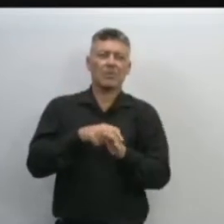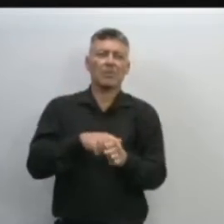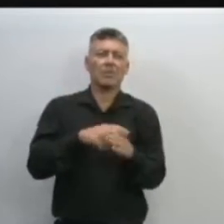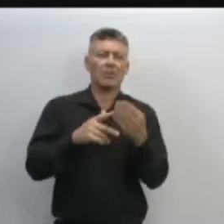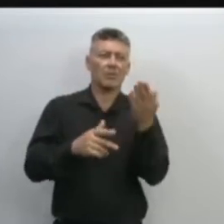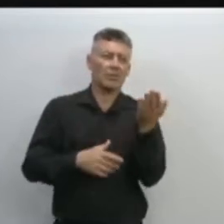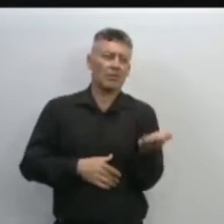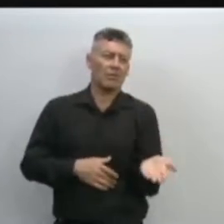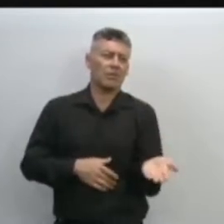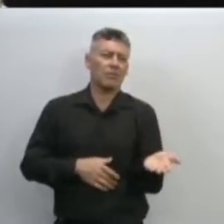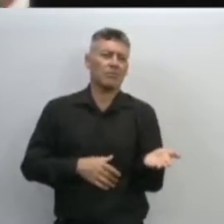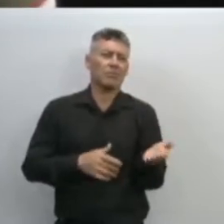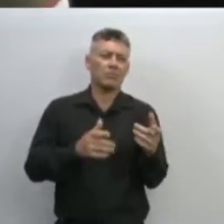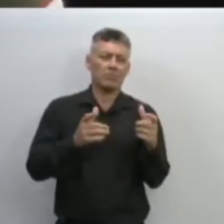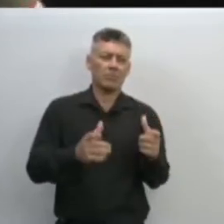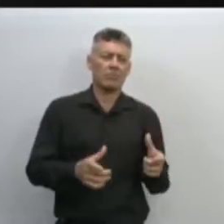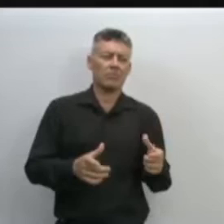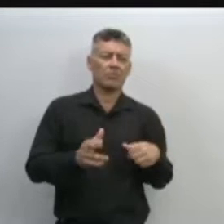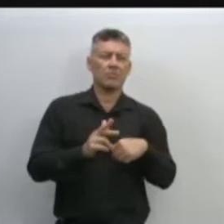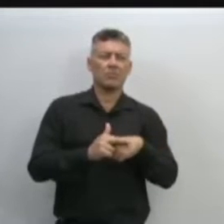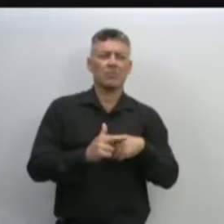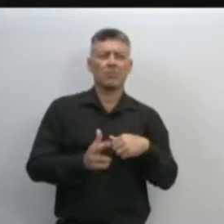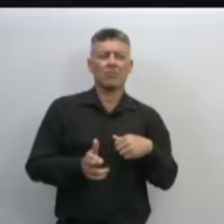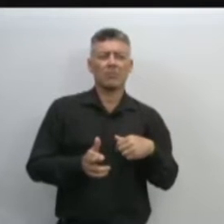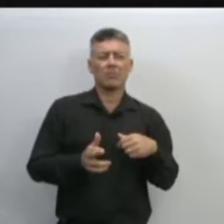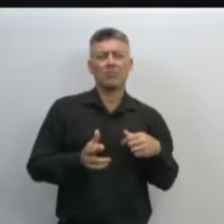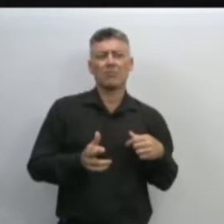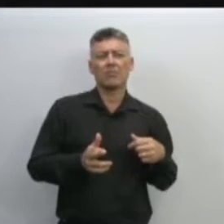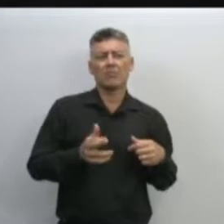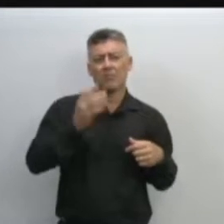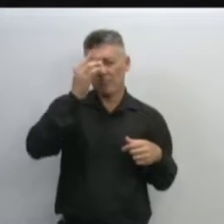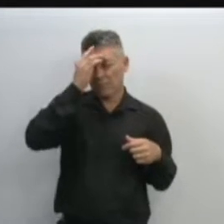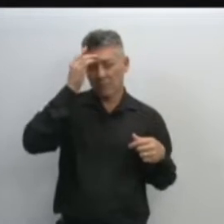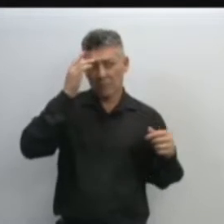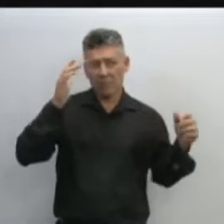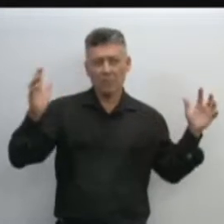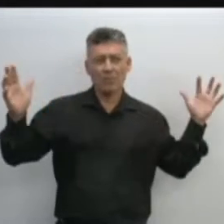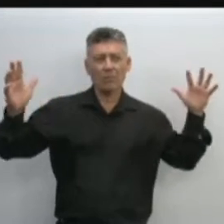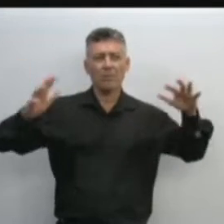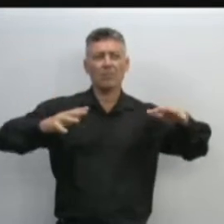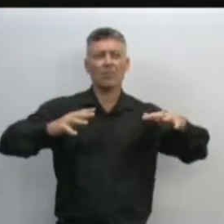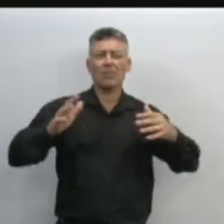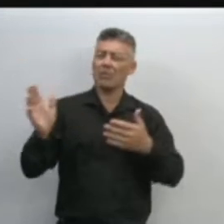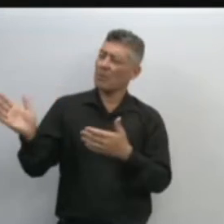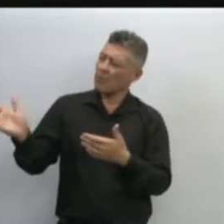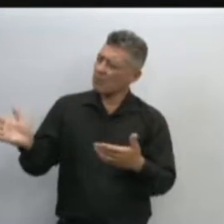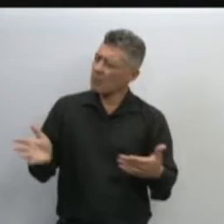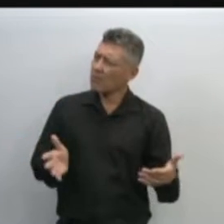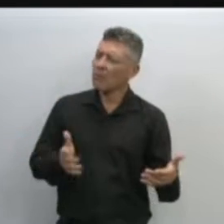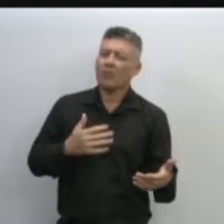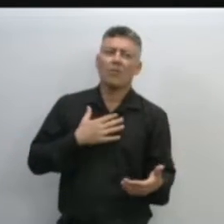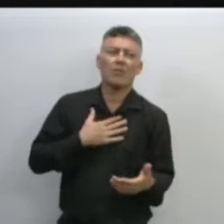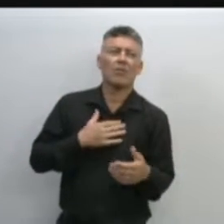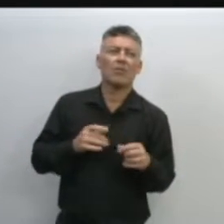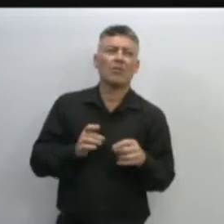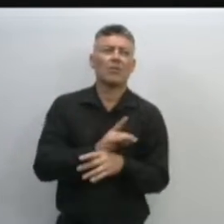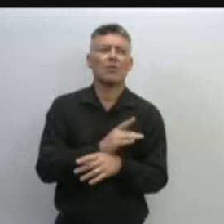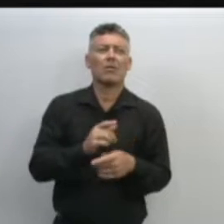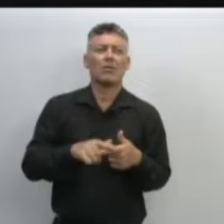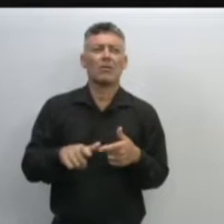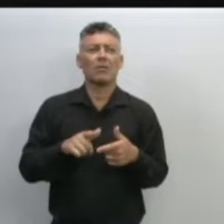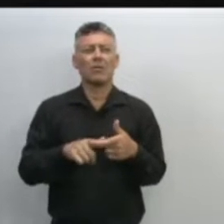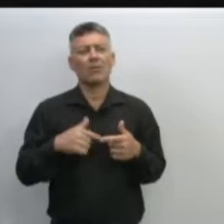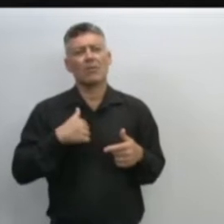tombou lá no bairro da Ribeira e a população me convidou para resolver esse problema. E